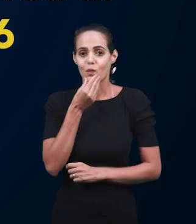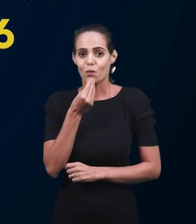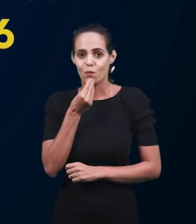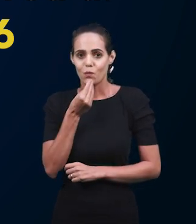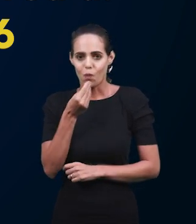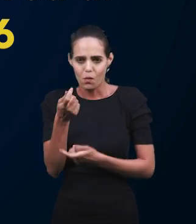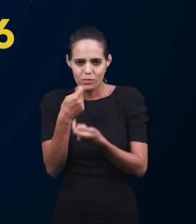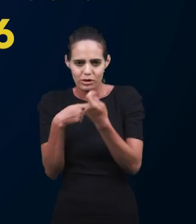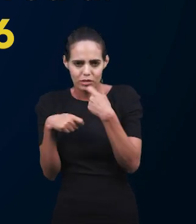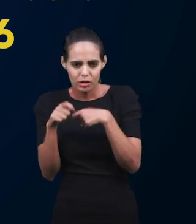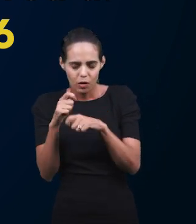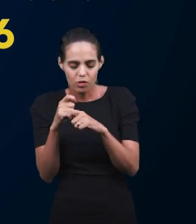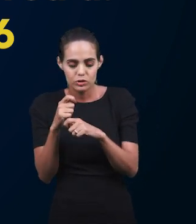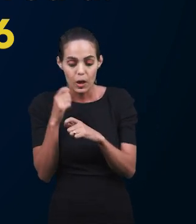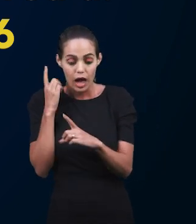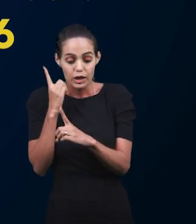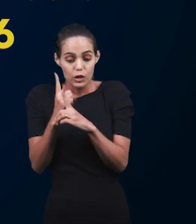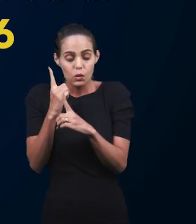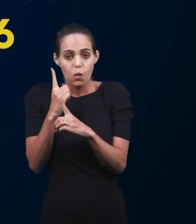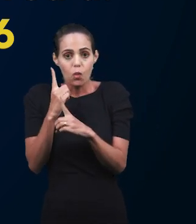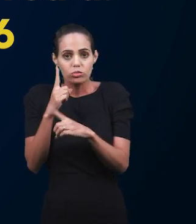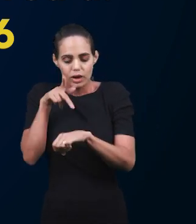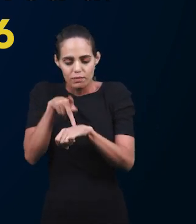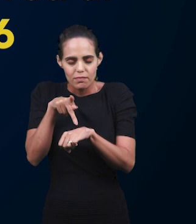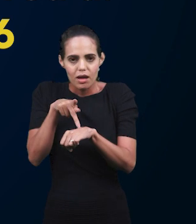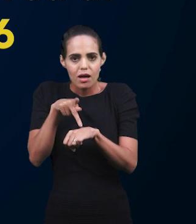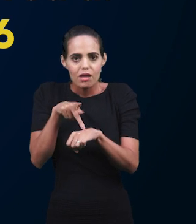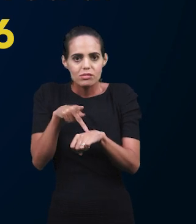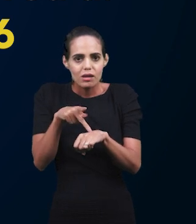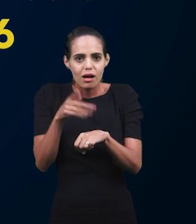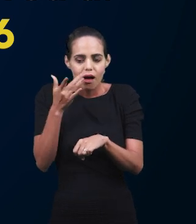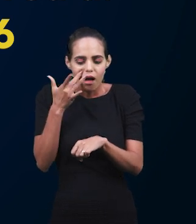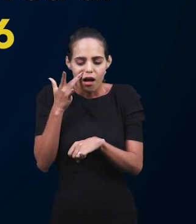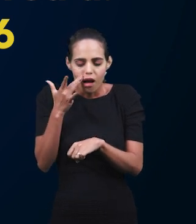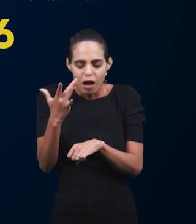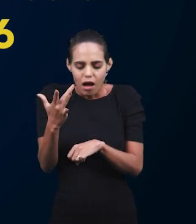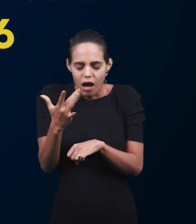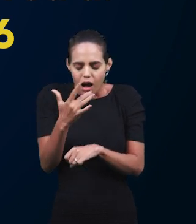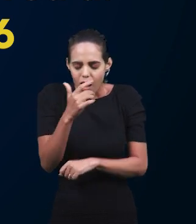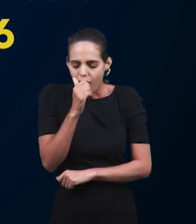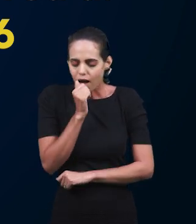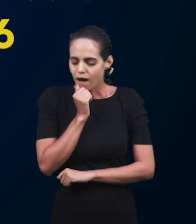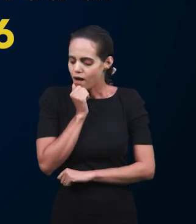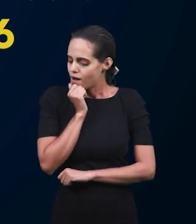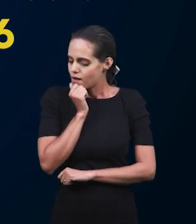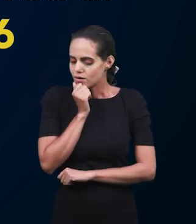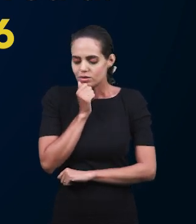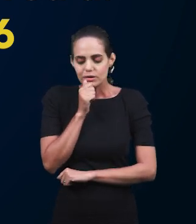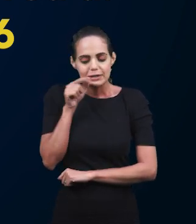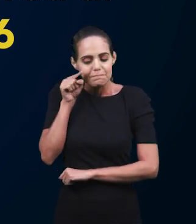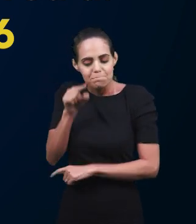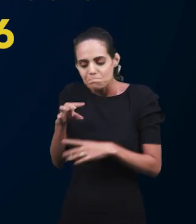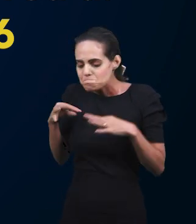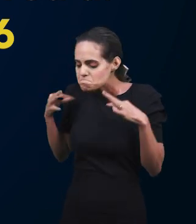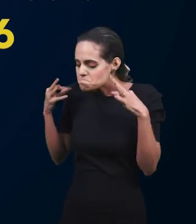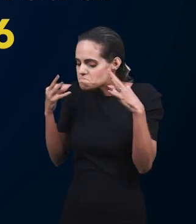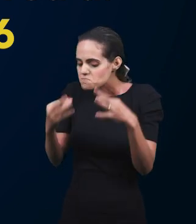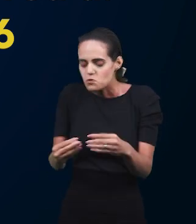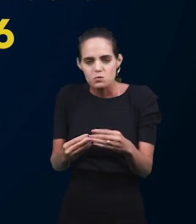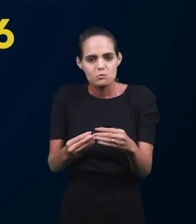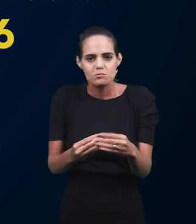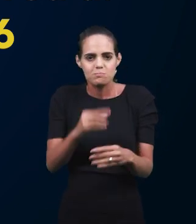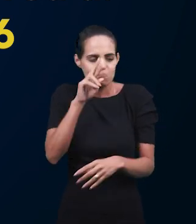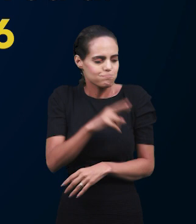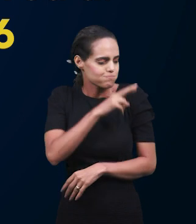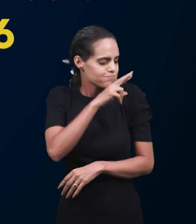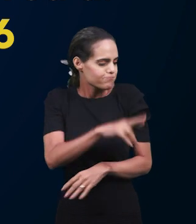pérola de grande valor, ele entende que essa pérola era o suficiente para a sua vida. Ele renuncia, então, tudo